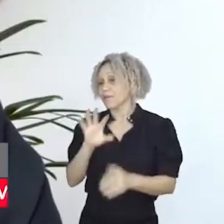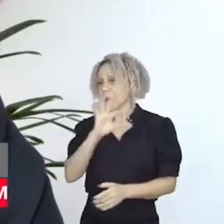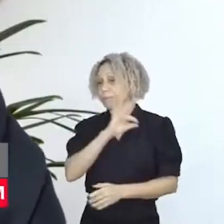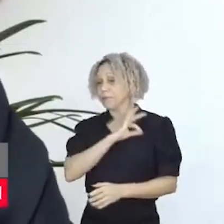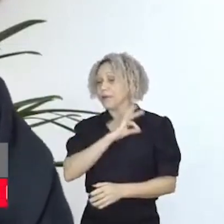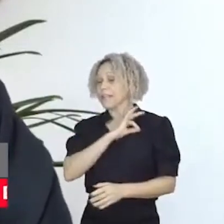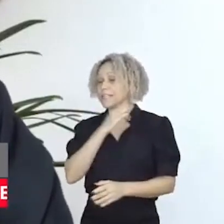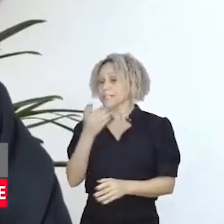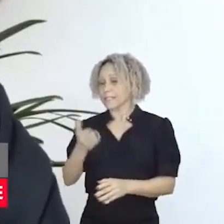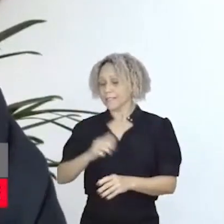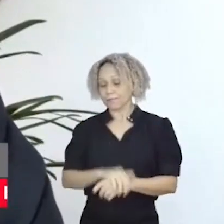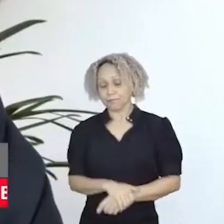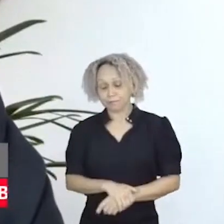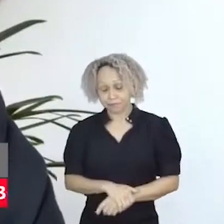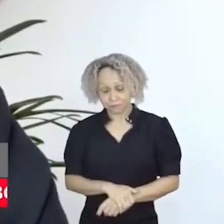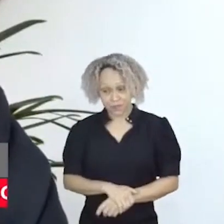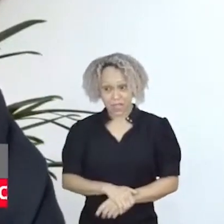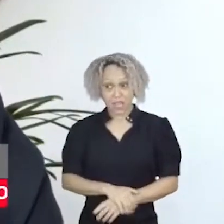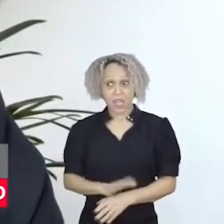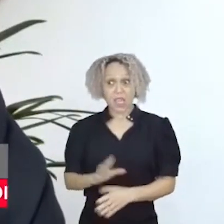está um deputado